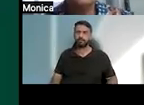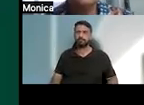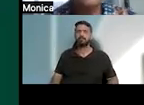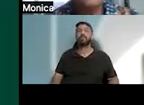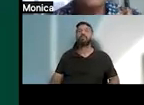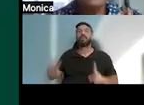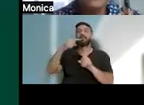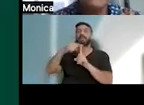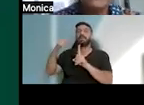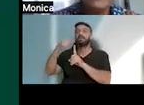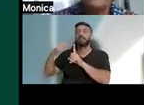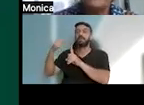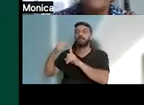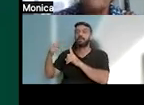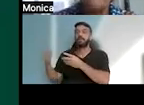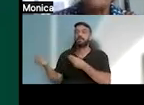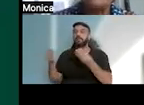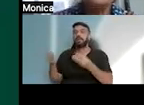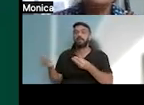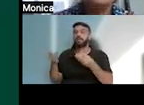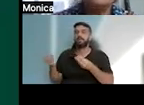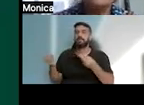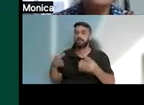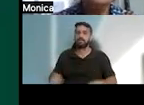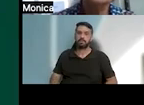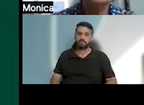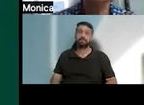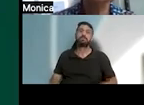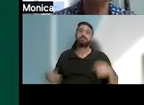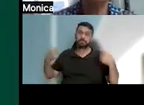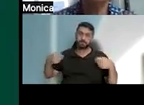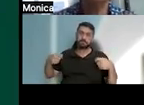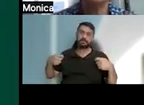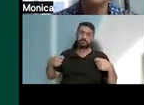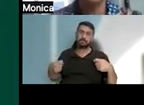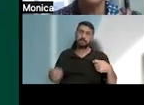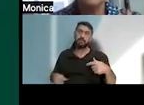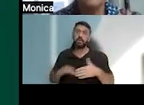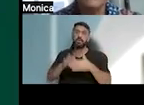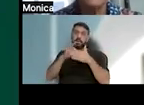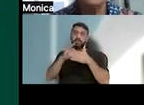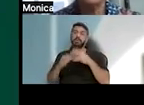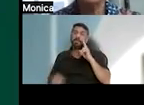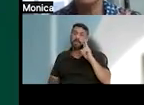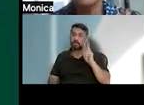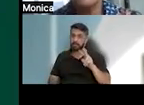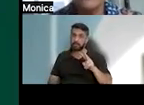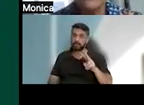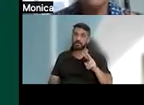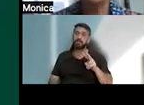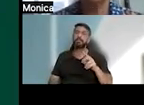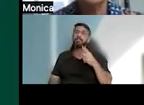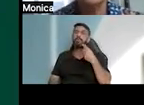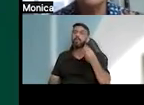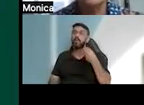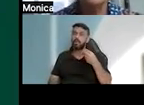entregando as partes que precisa e o líder tem que estar atento para ver que não